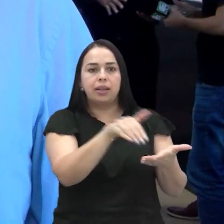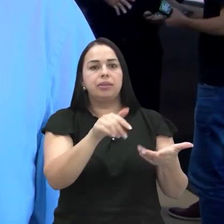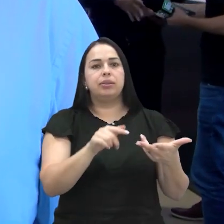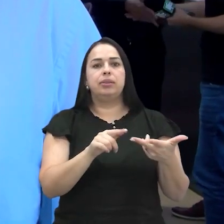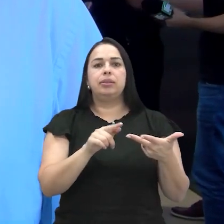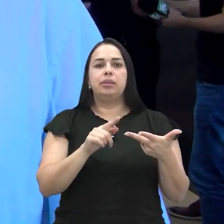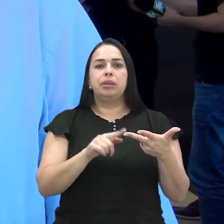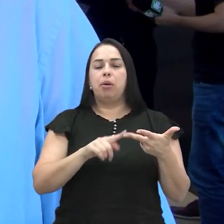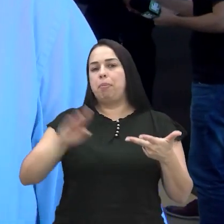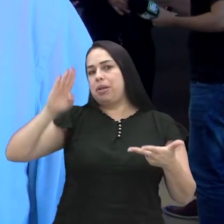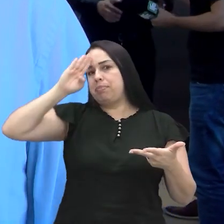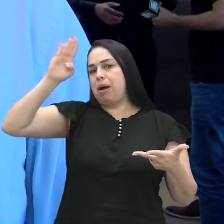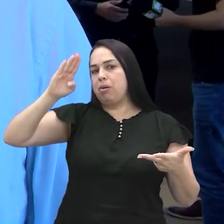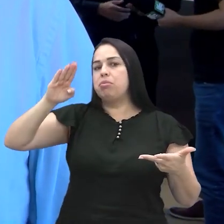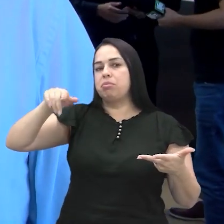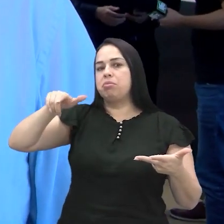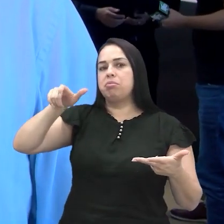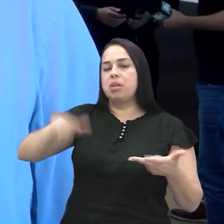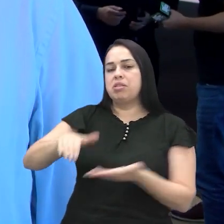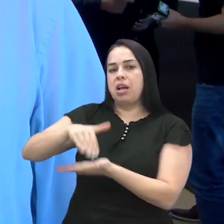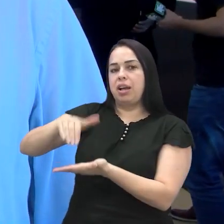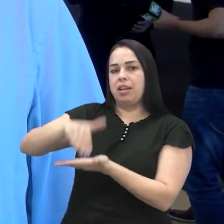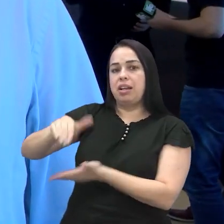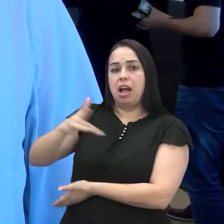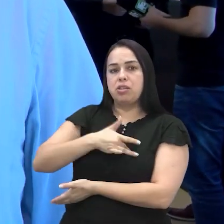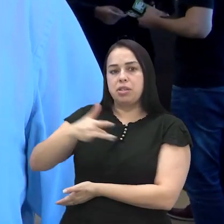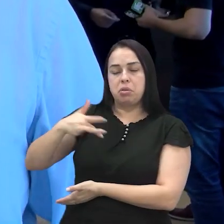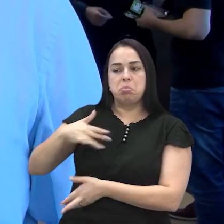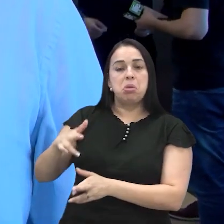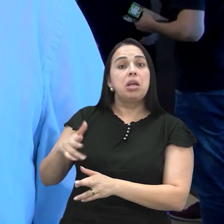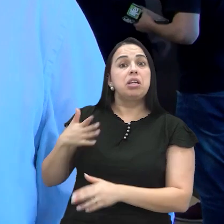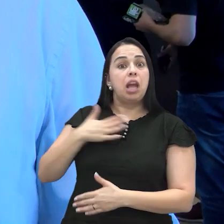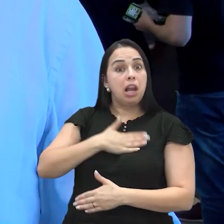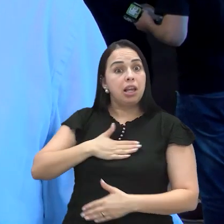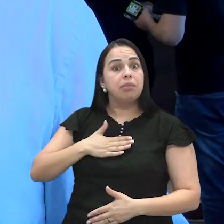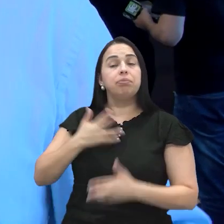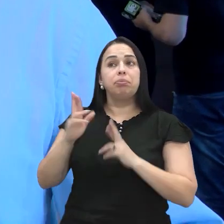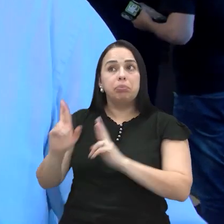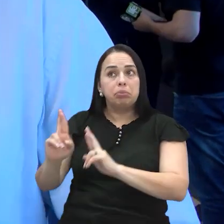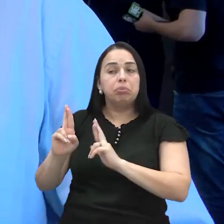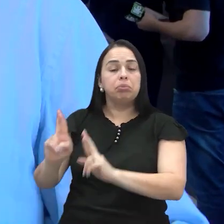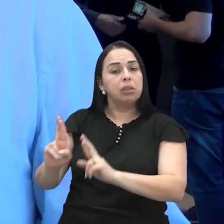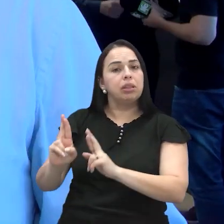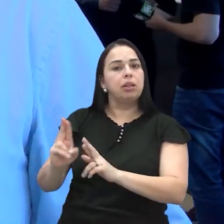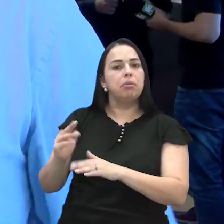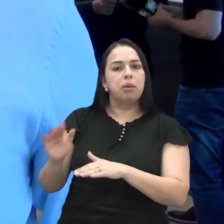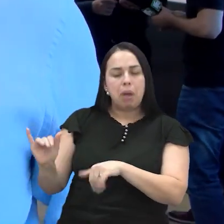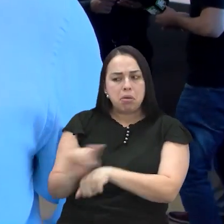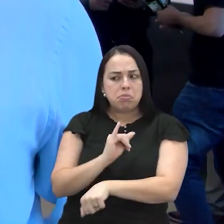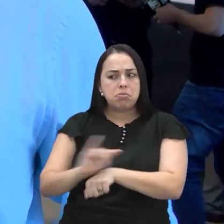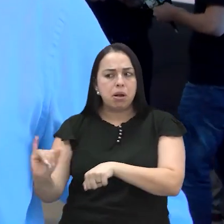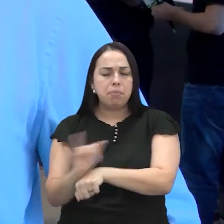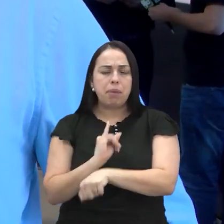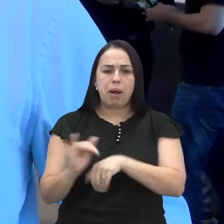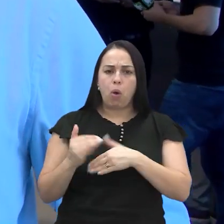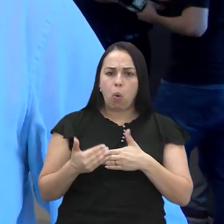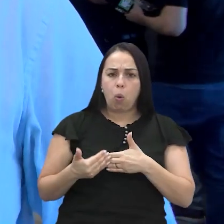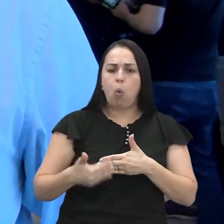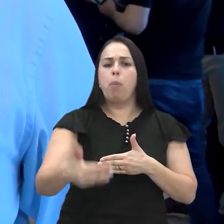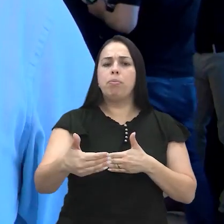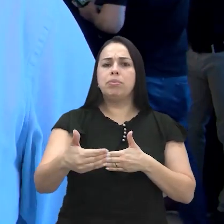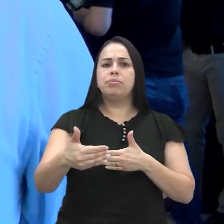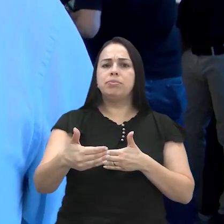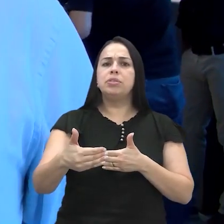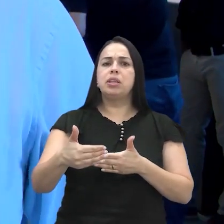secretários, o principal secretário da Saúde, que está bem otimista, todo um aparato para que realmente se